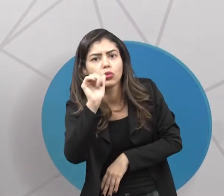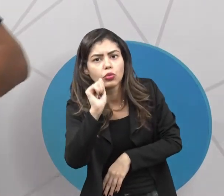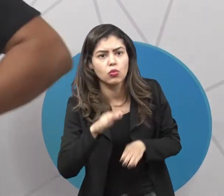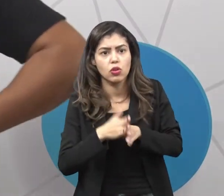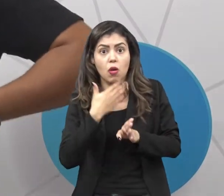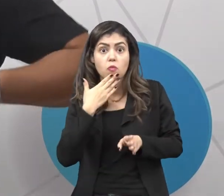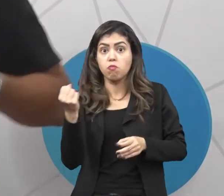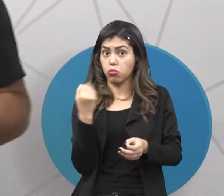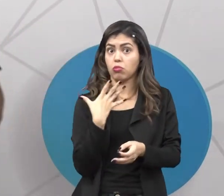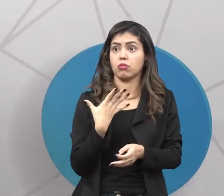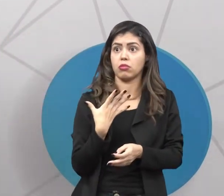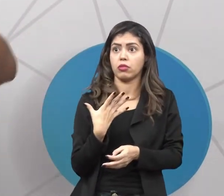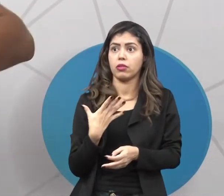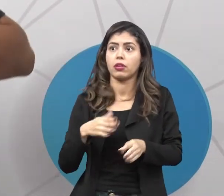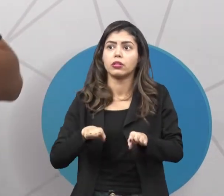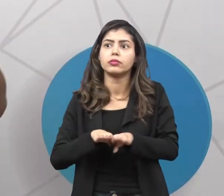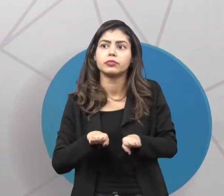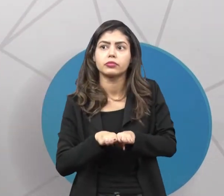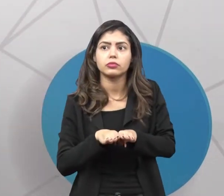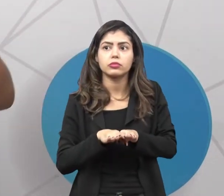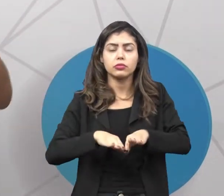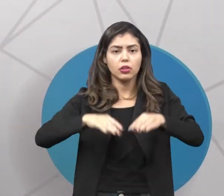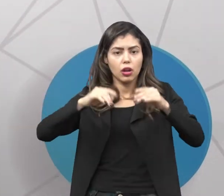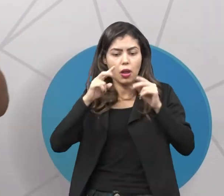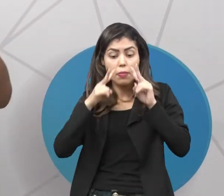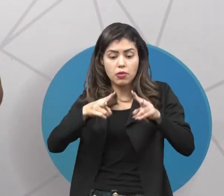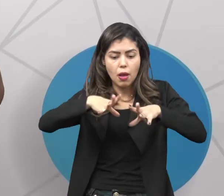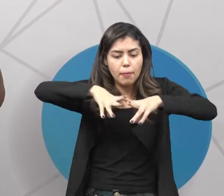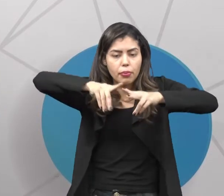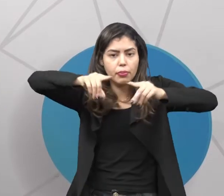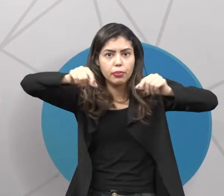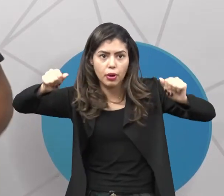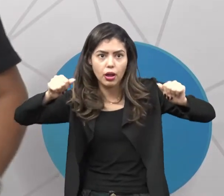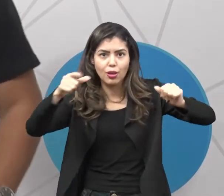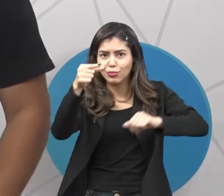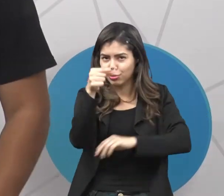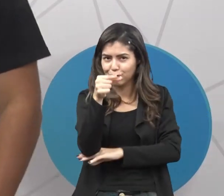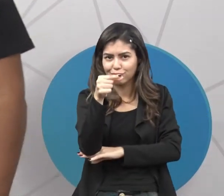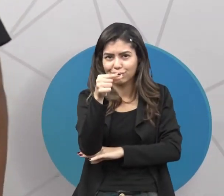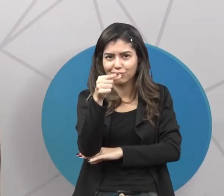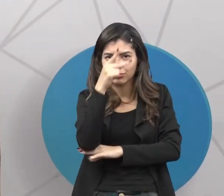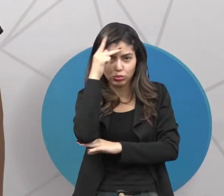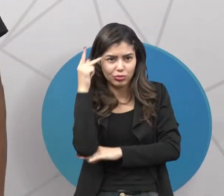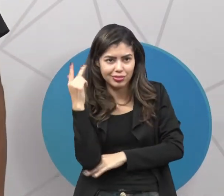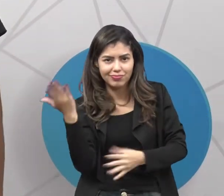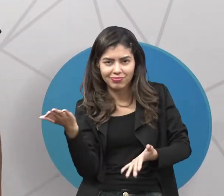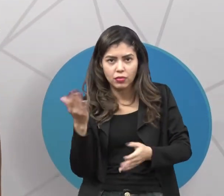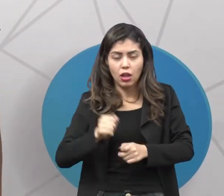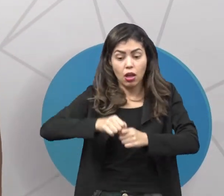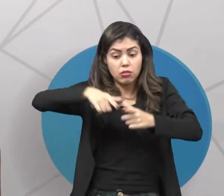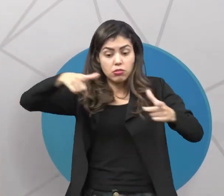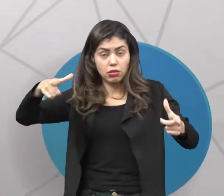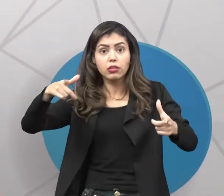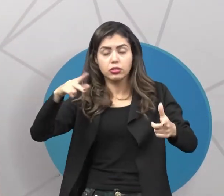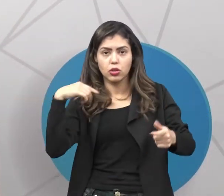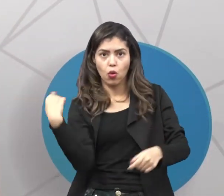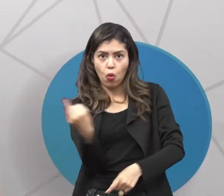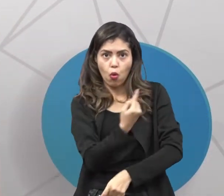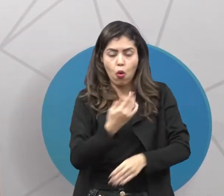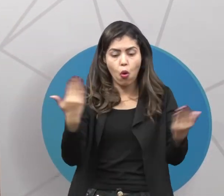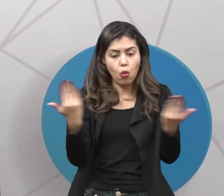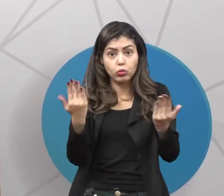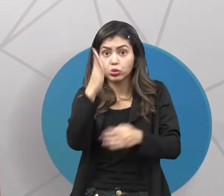falei isso em aulas anteriores. Concentração de terra na mão de poucos, tá? Os grandes latifundiários do Brasil já